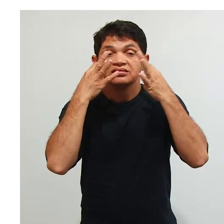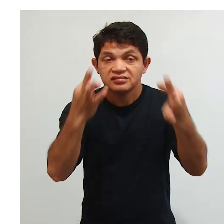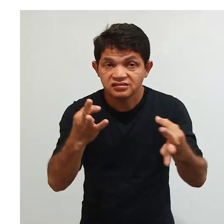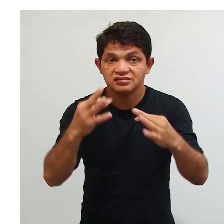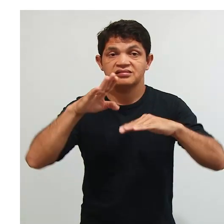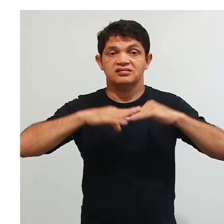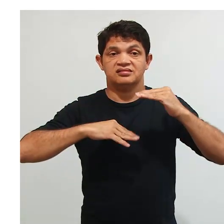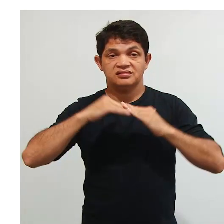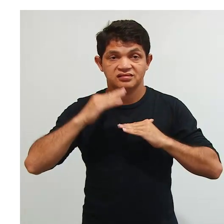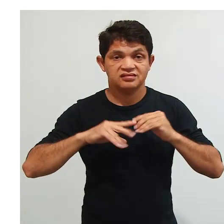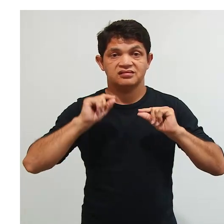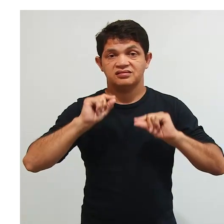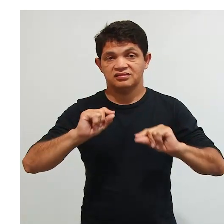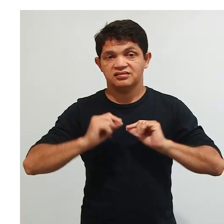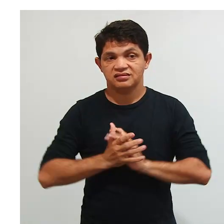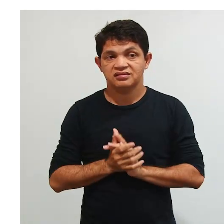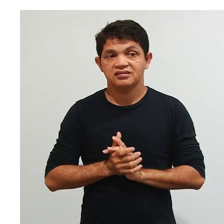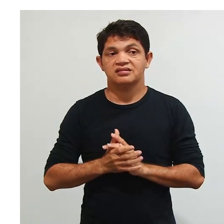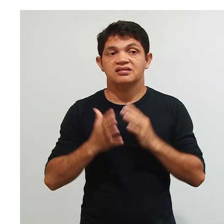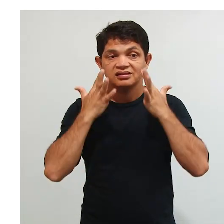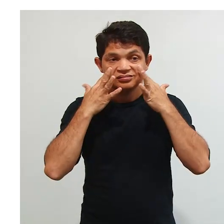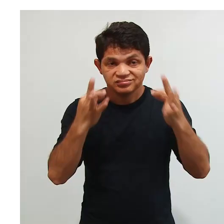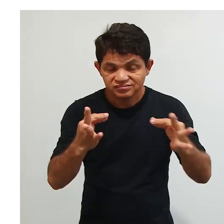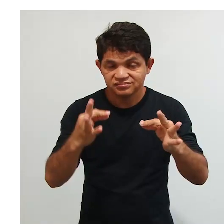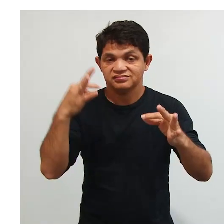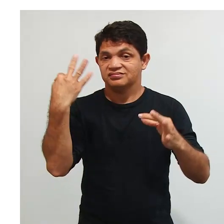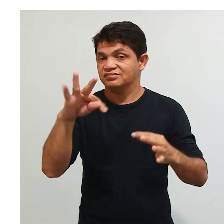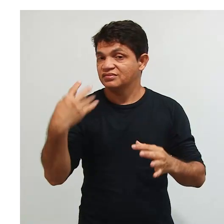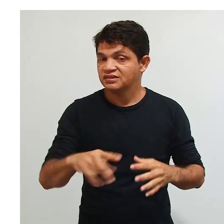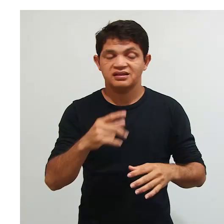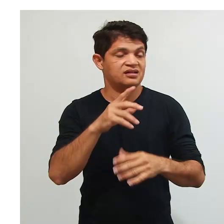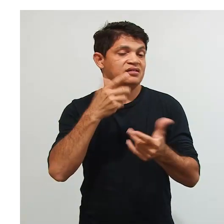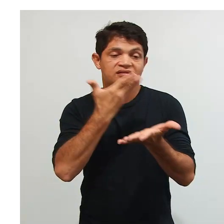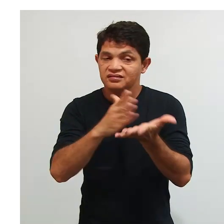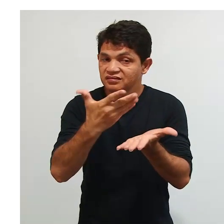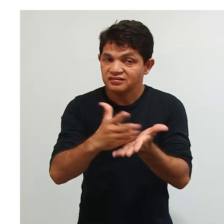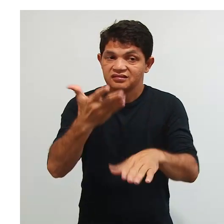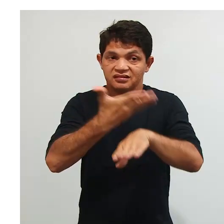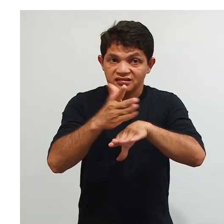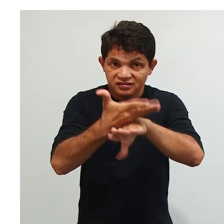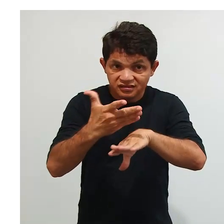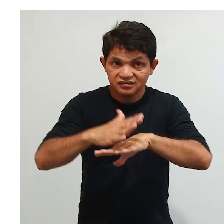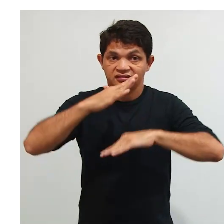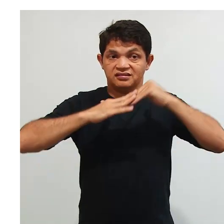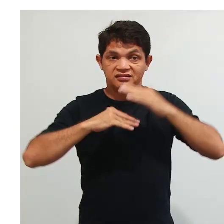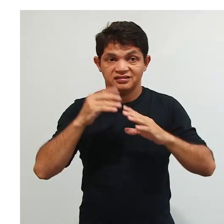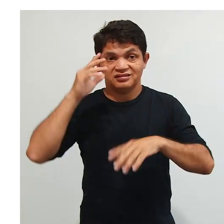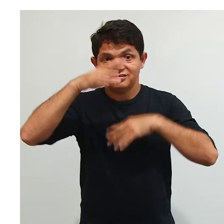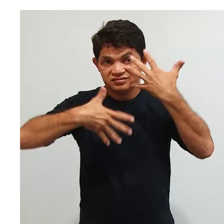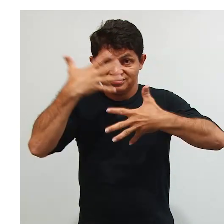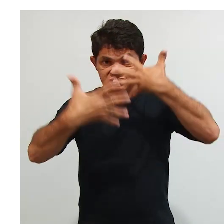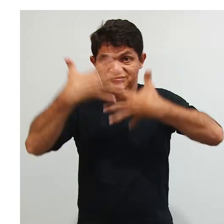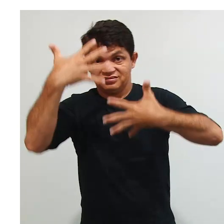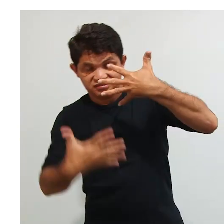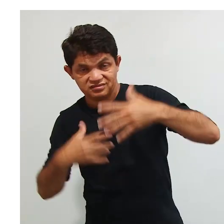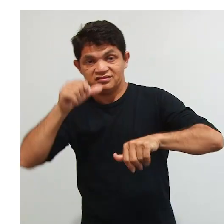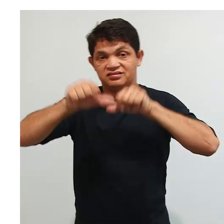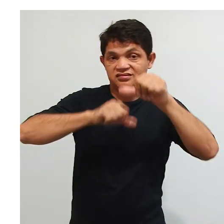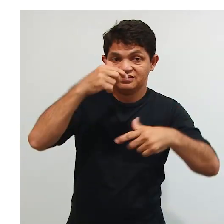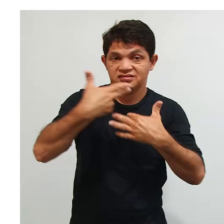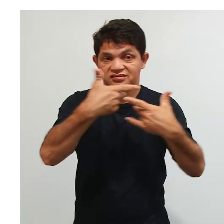de desatenção ou, né, hiperatividade e impulsividade, que interfere no funcionamento